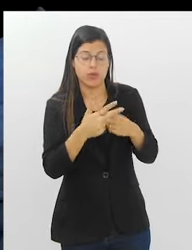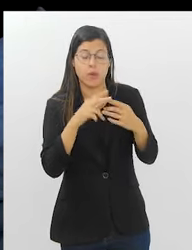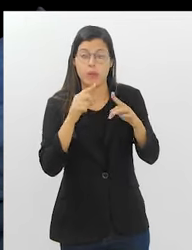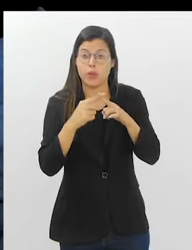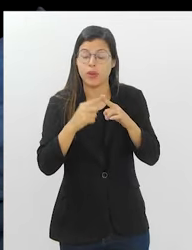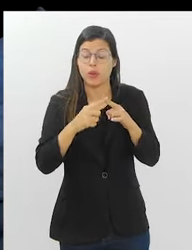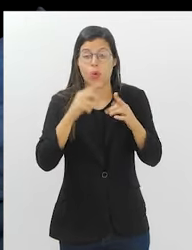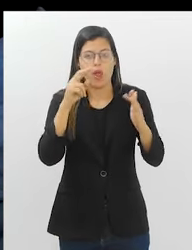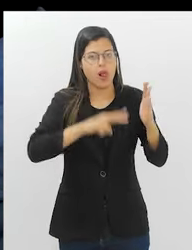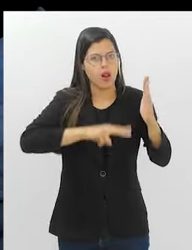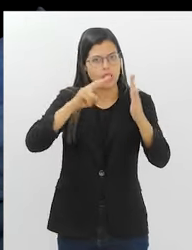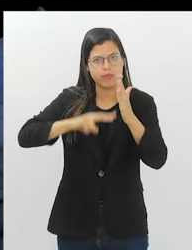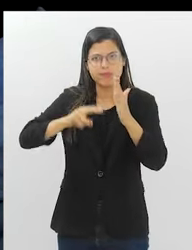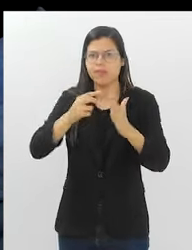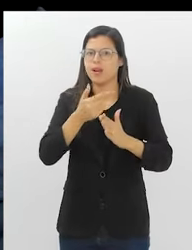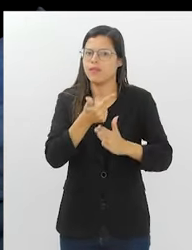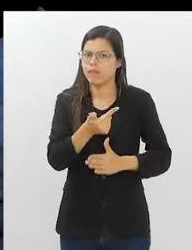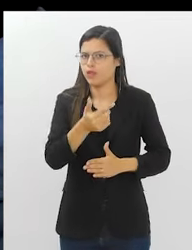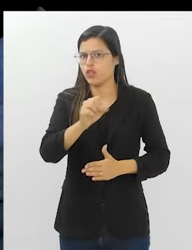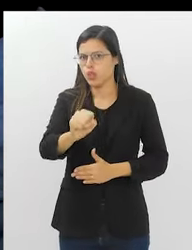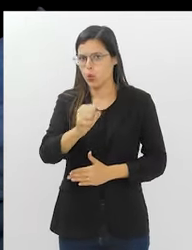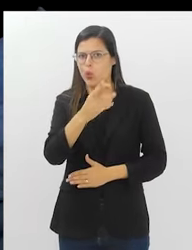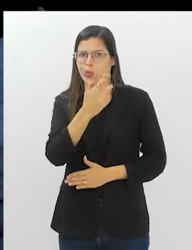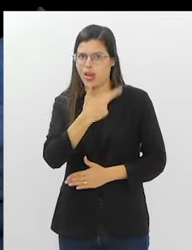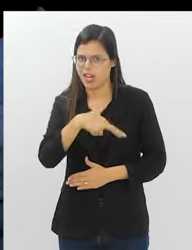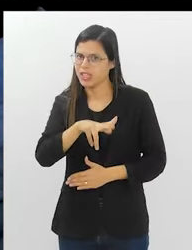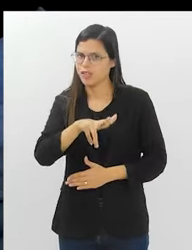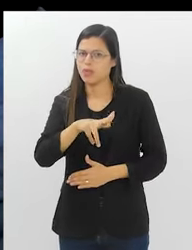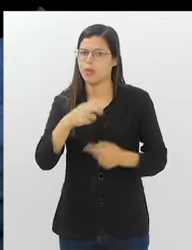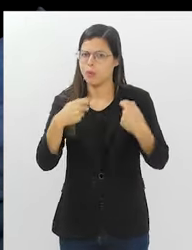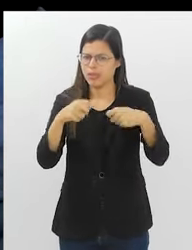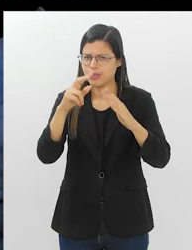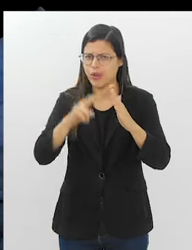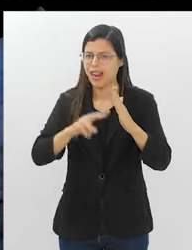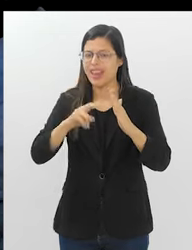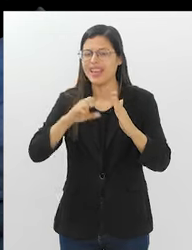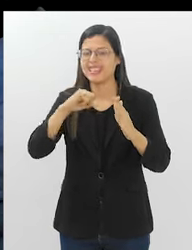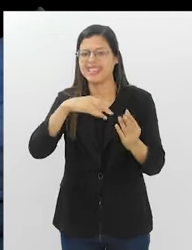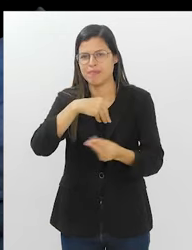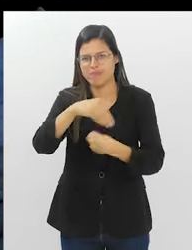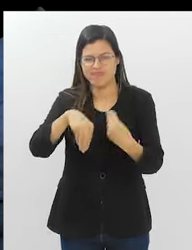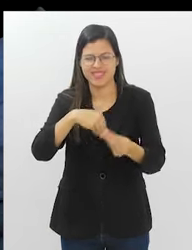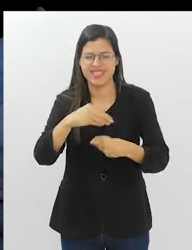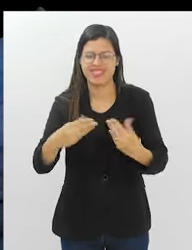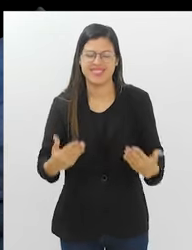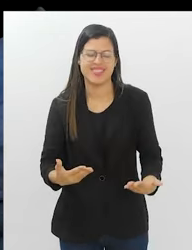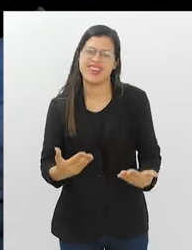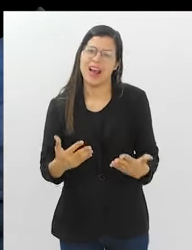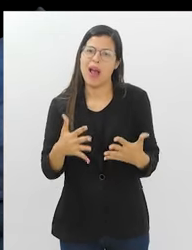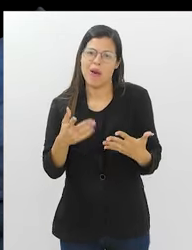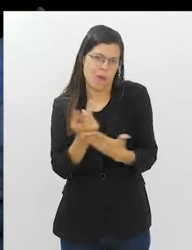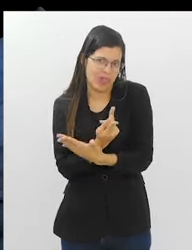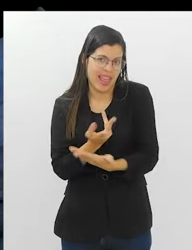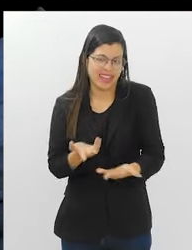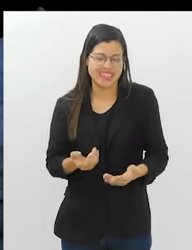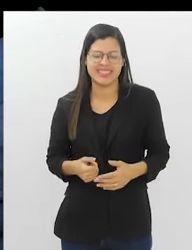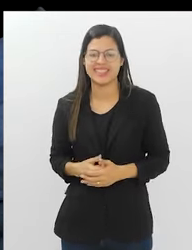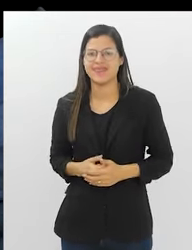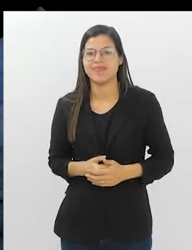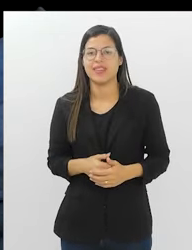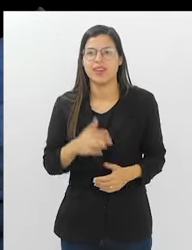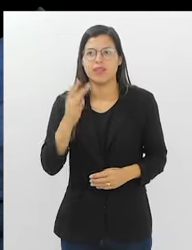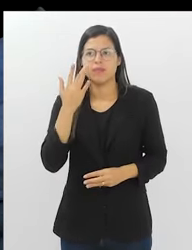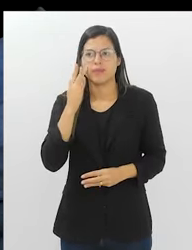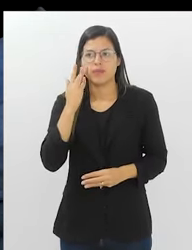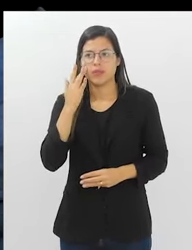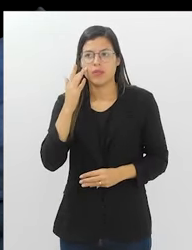Gente, são 28 religiões, né? Então eu tenho que ler. Então, se eu misturar alguma coisa, fica bem. Mas eu me lembro que eu